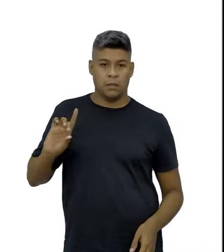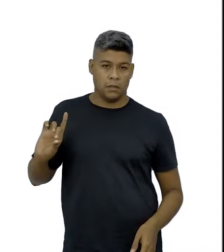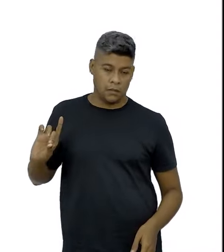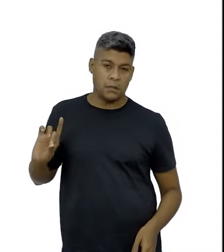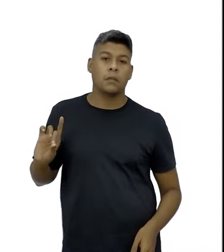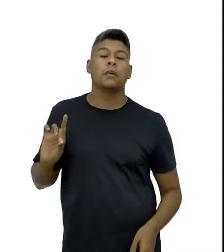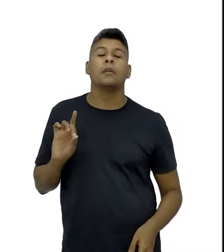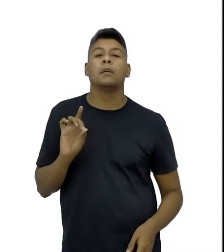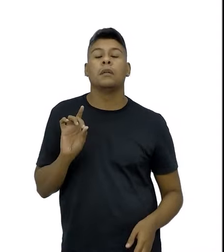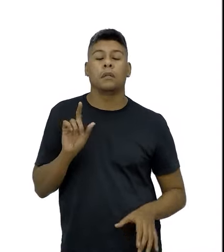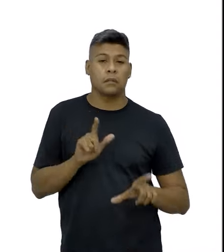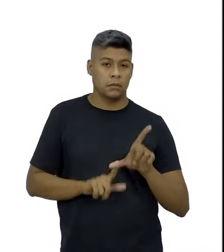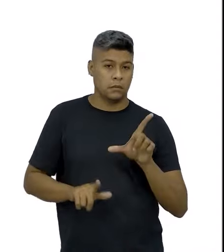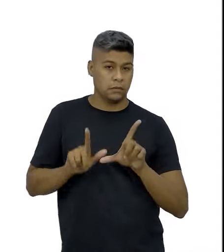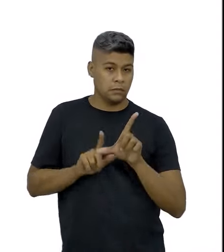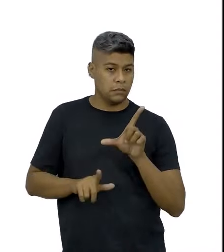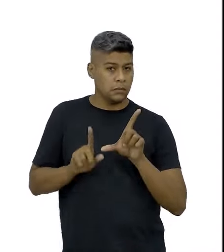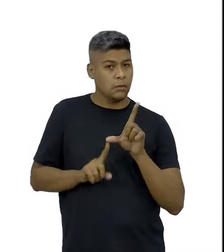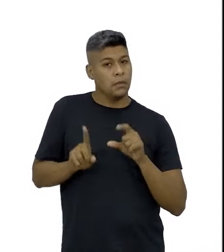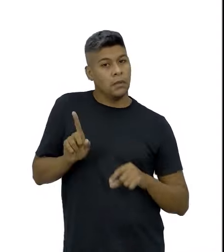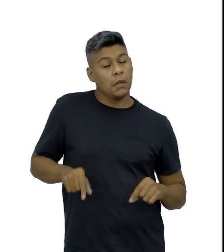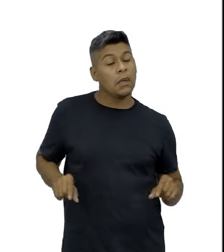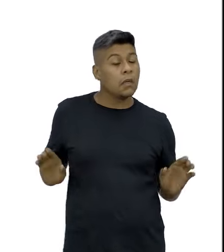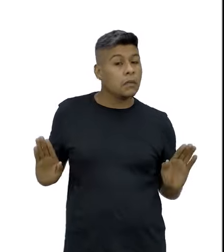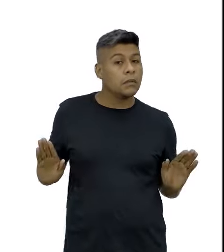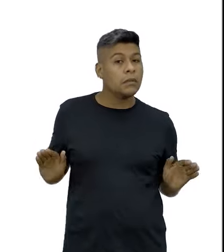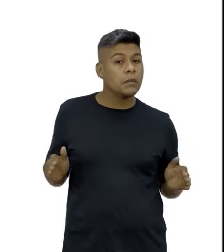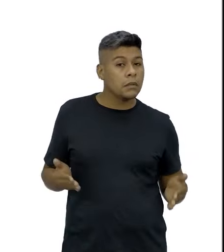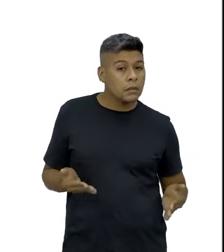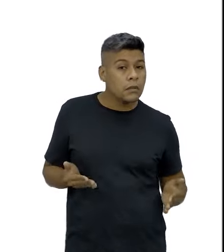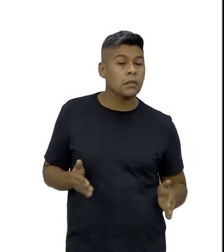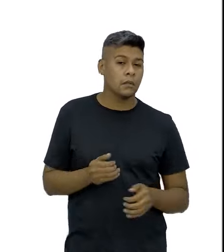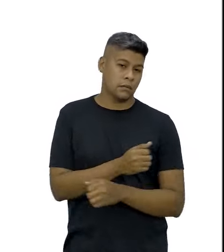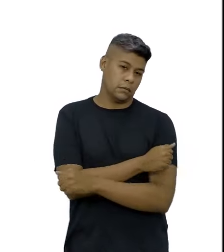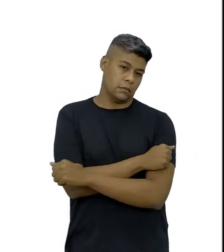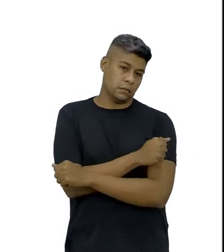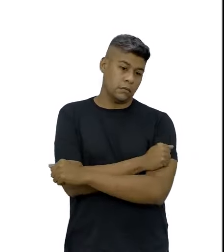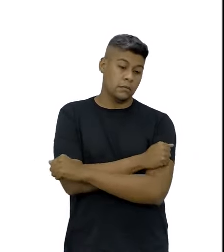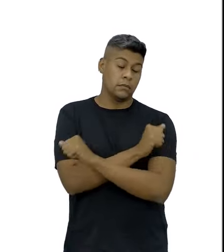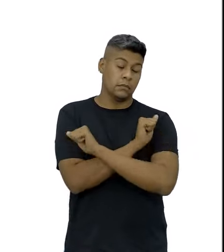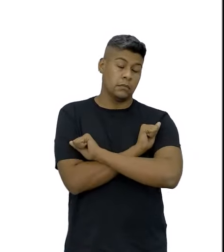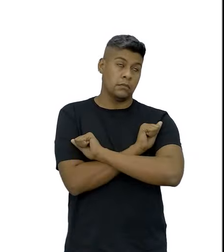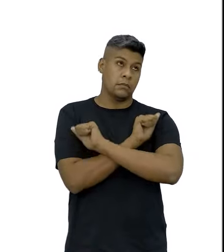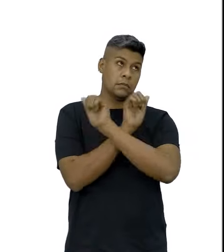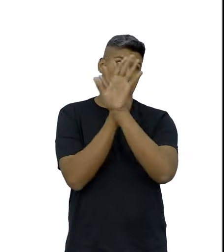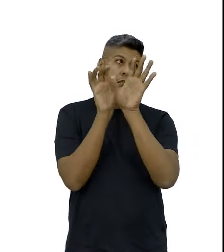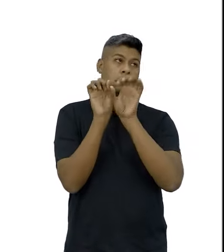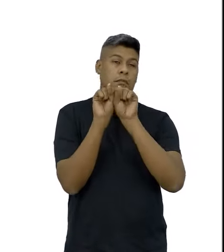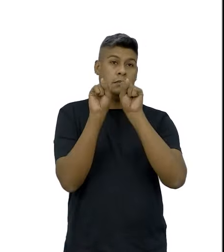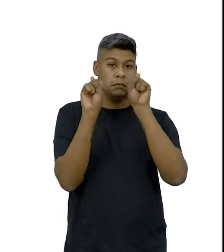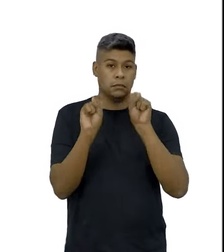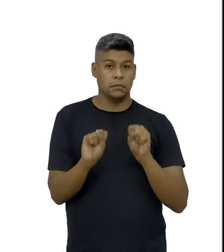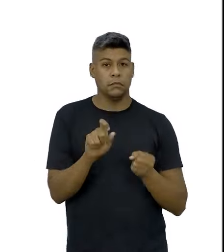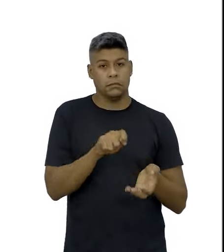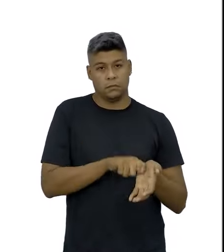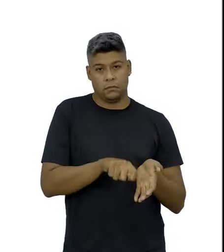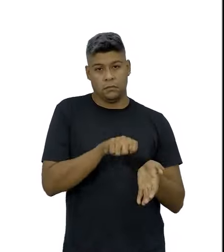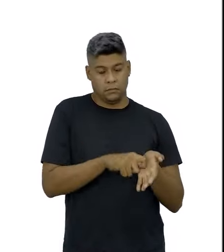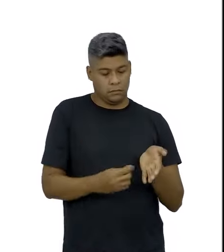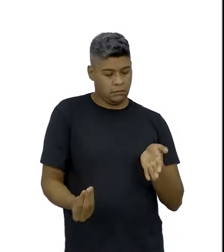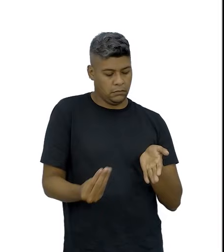letras, ou seja, é uma habilidade que diz respeito aos estudantes compreenderem que o sistema de escrita que eles